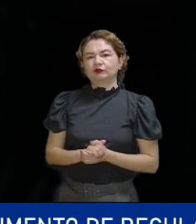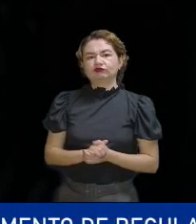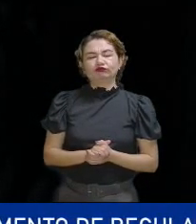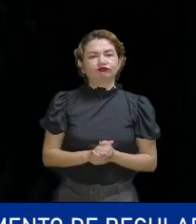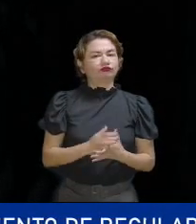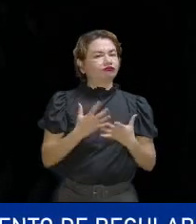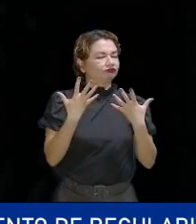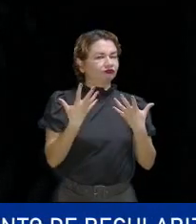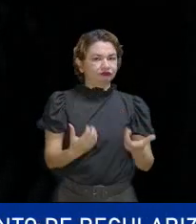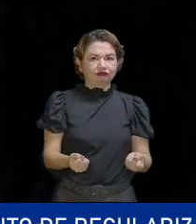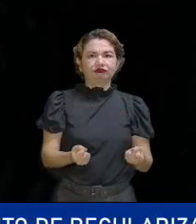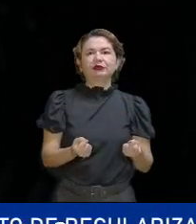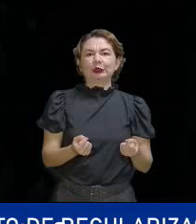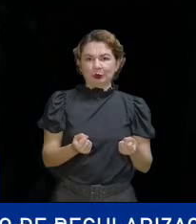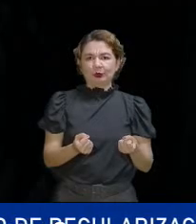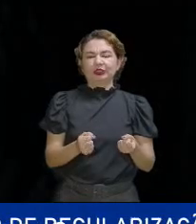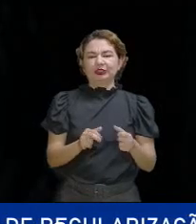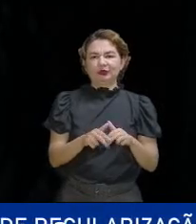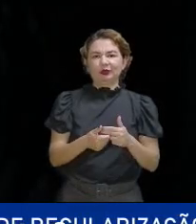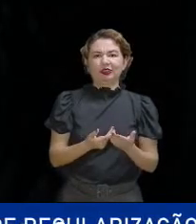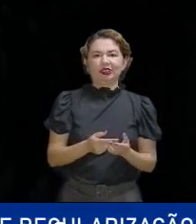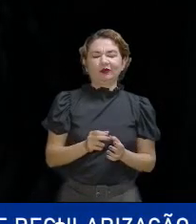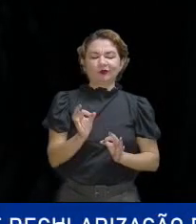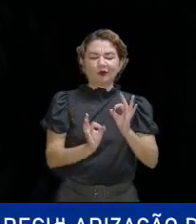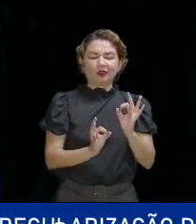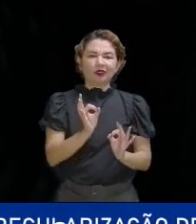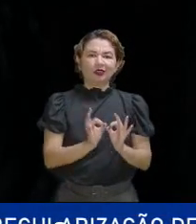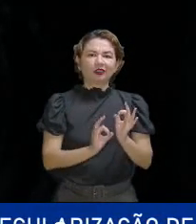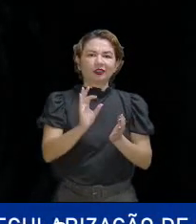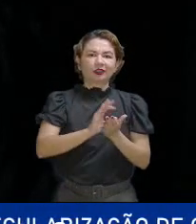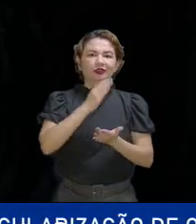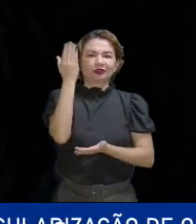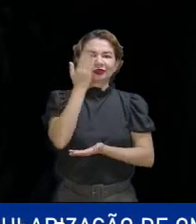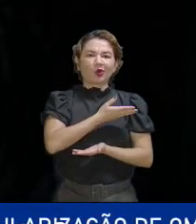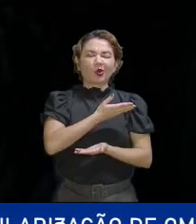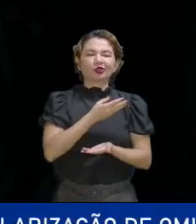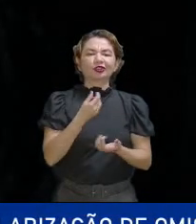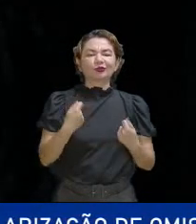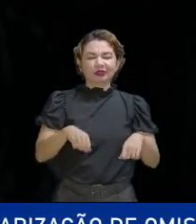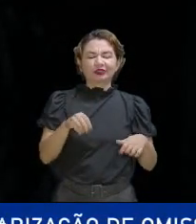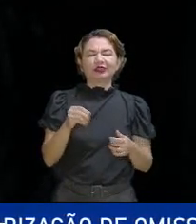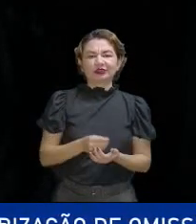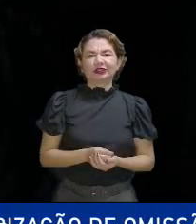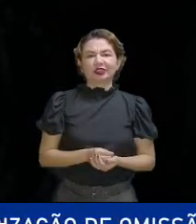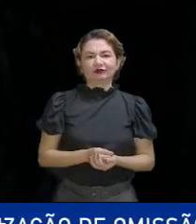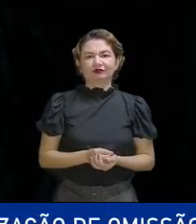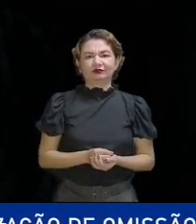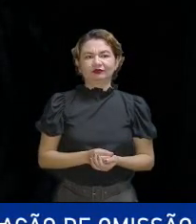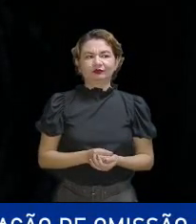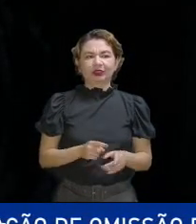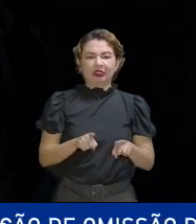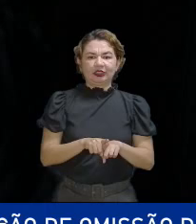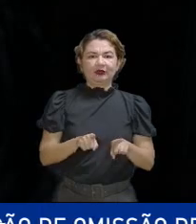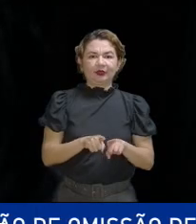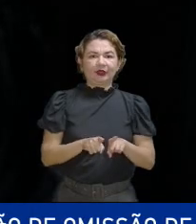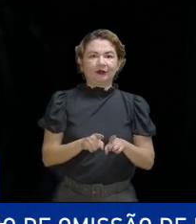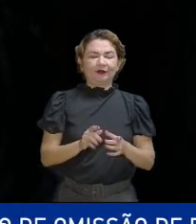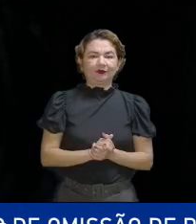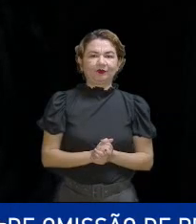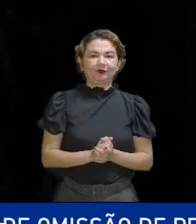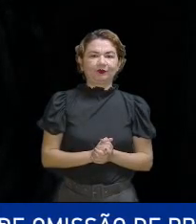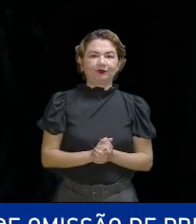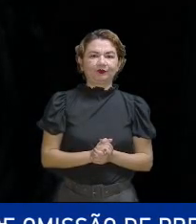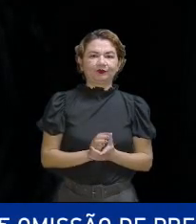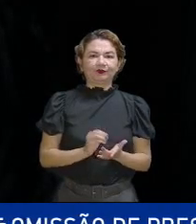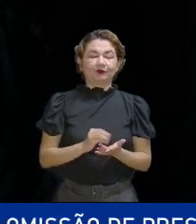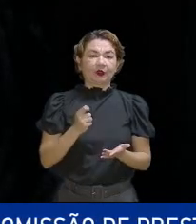tipo de provimento em requerimentos de regularização de contas não prestadas. Tal vedação visa evitar o estímulo à